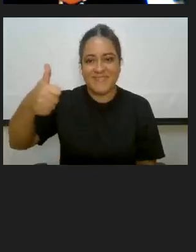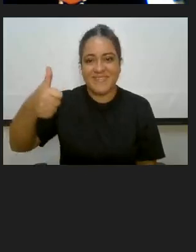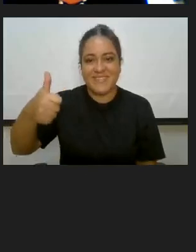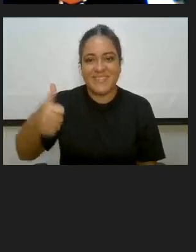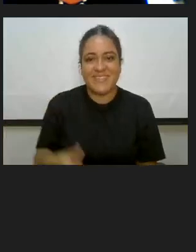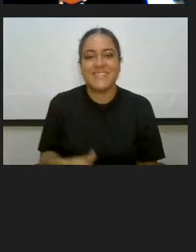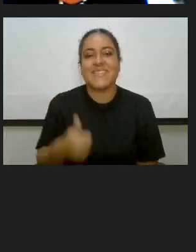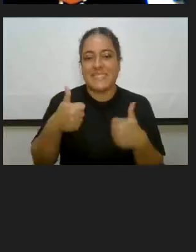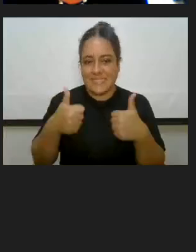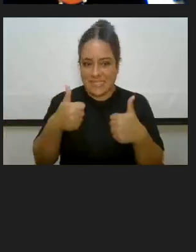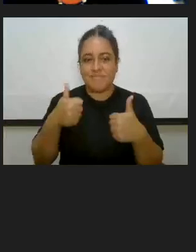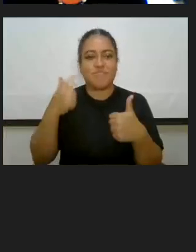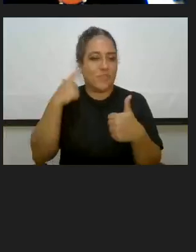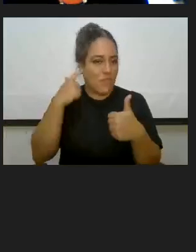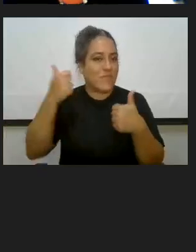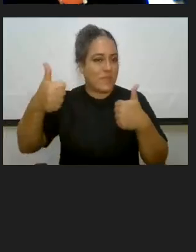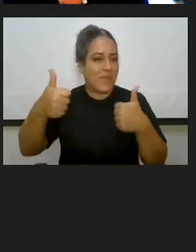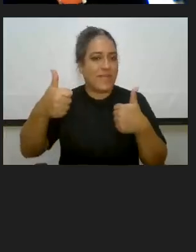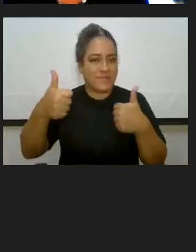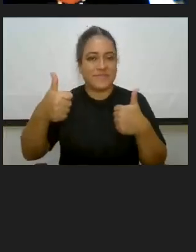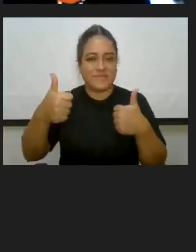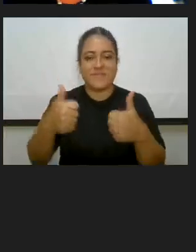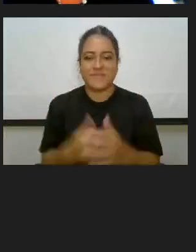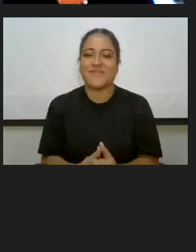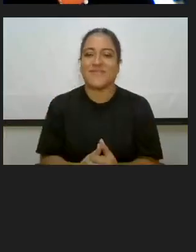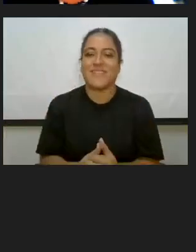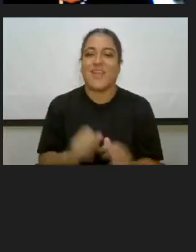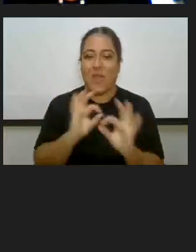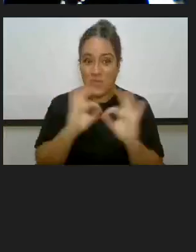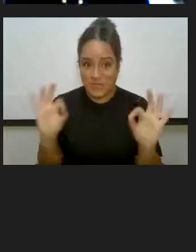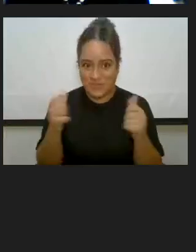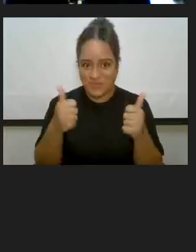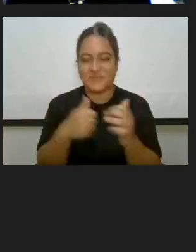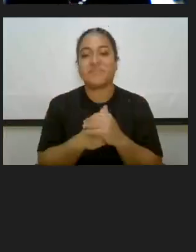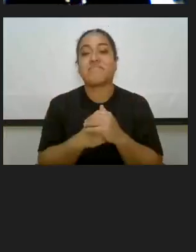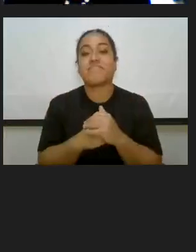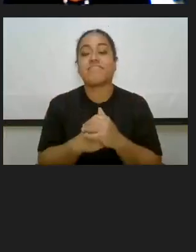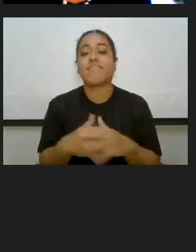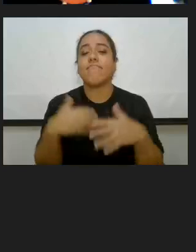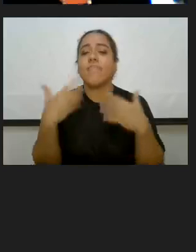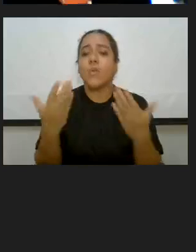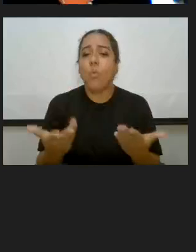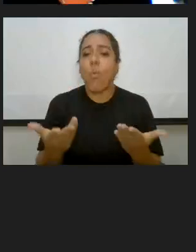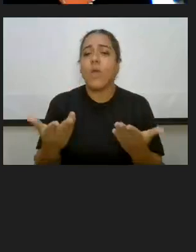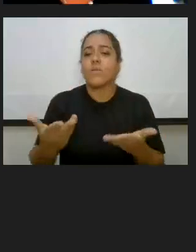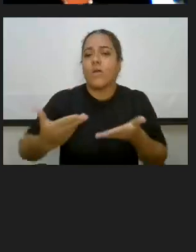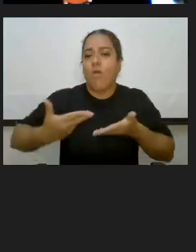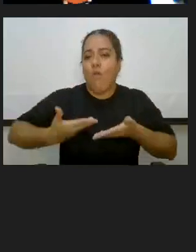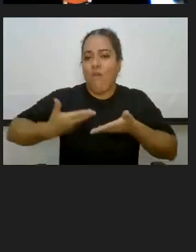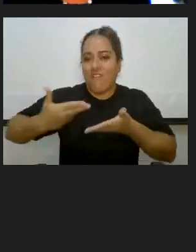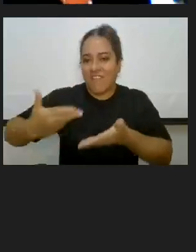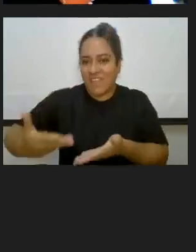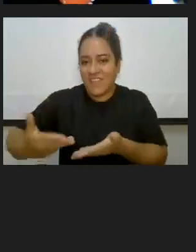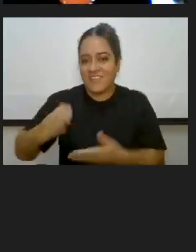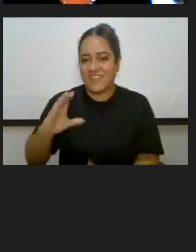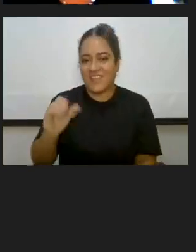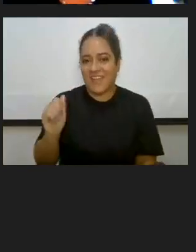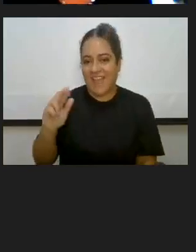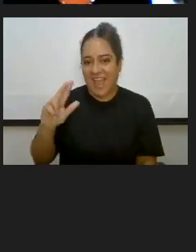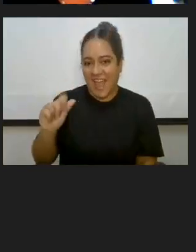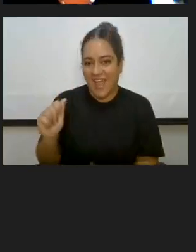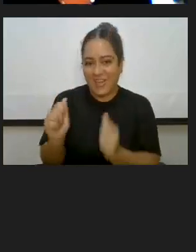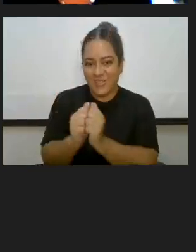Estamos sim, Tatiana. Então, vai. Então, quando eu recebo o convite via Carla e Priscila,